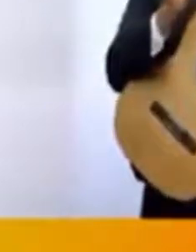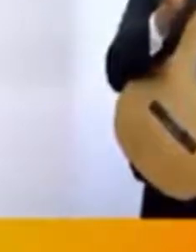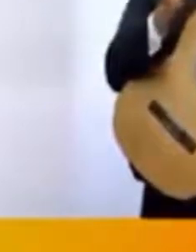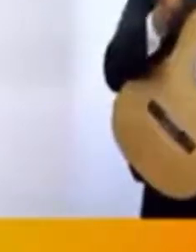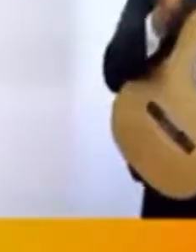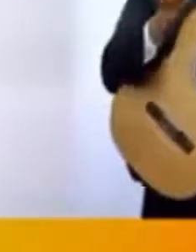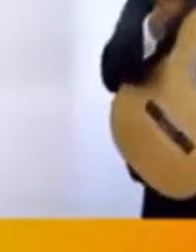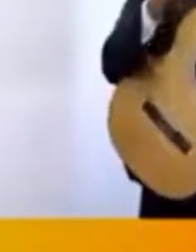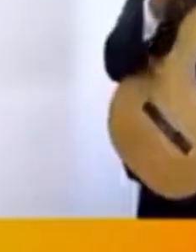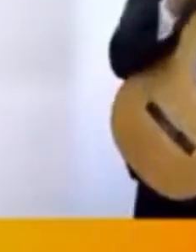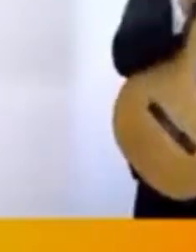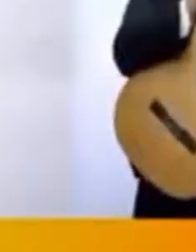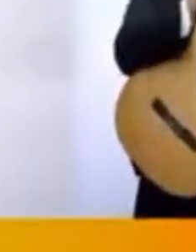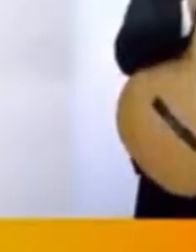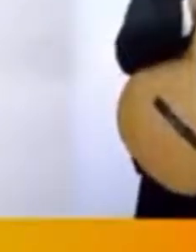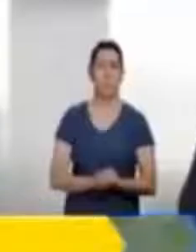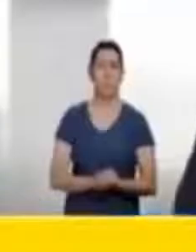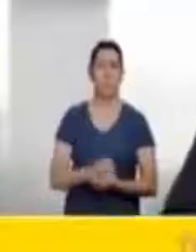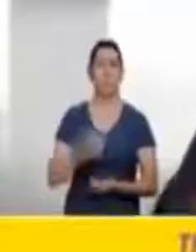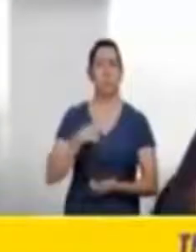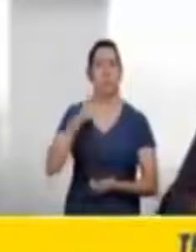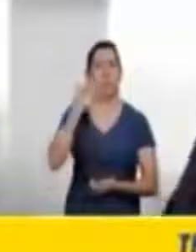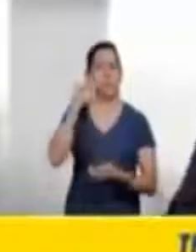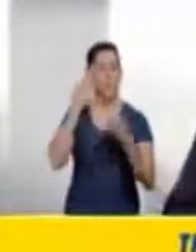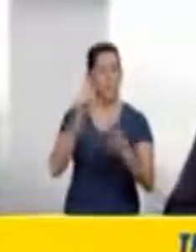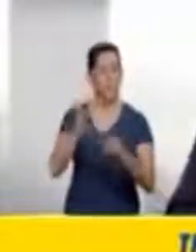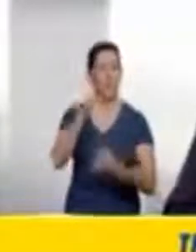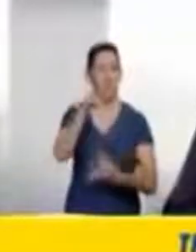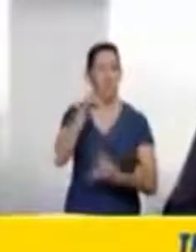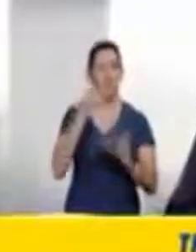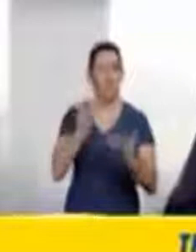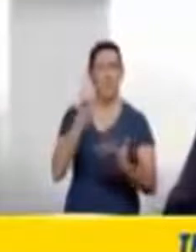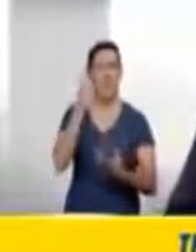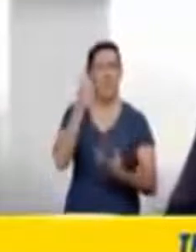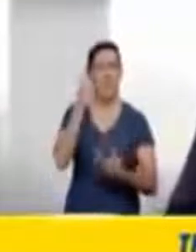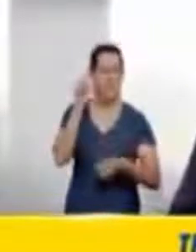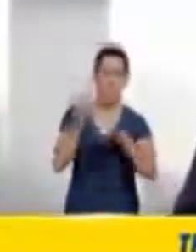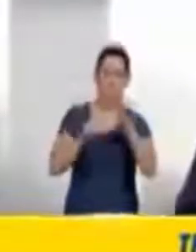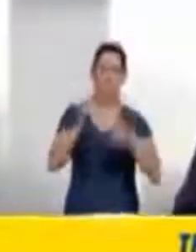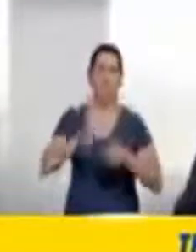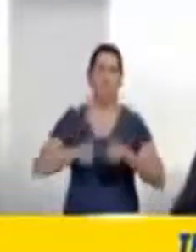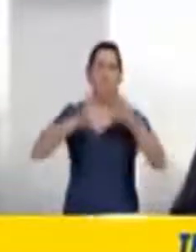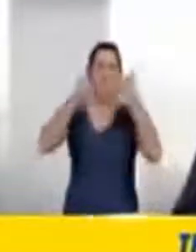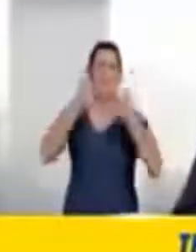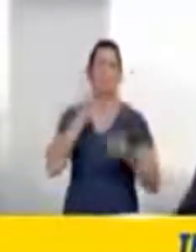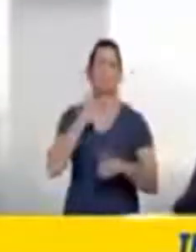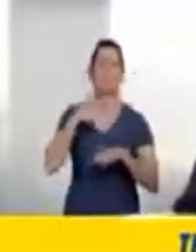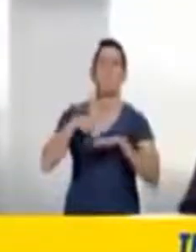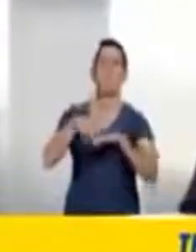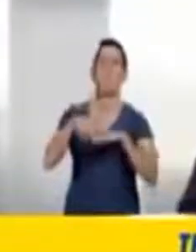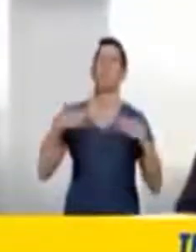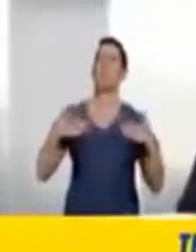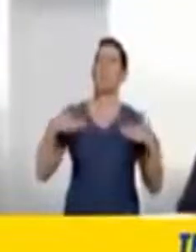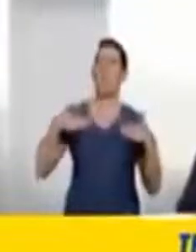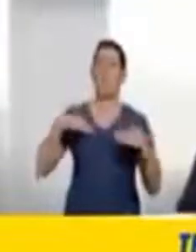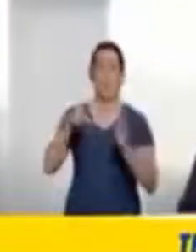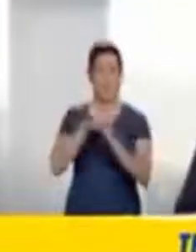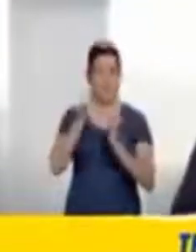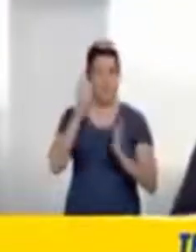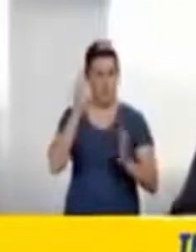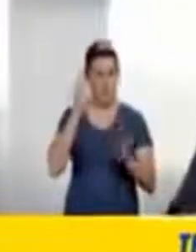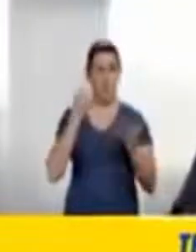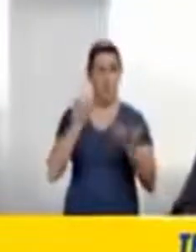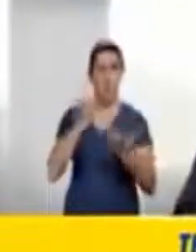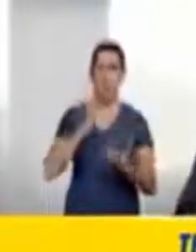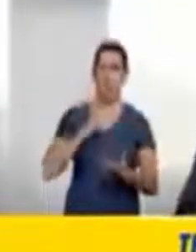Rock 22369 e confirma. Eu tenho certeza que você quer uma São Paulo melhor. Quer andar com tranquilidade na sua